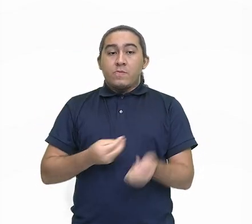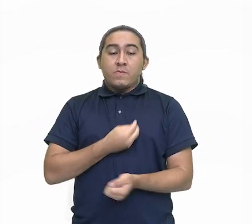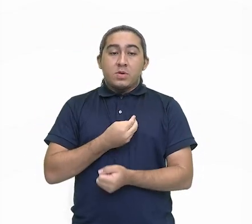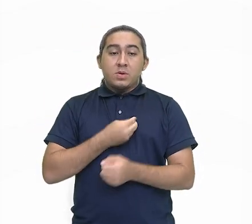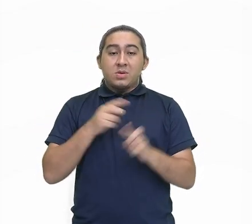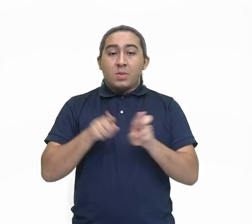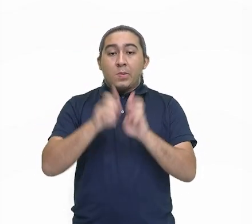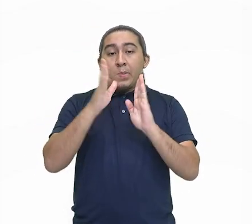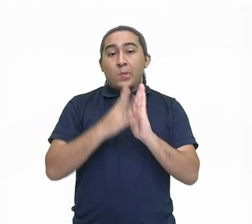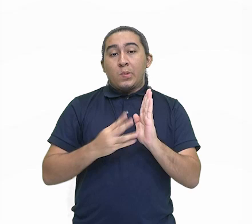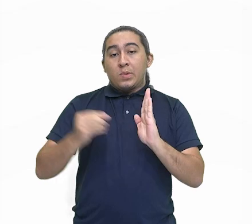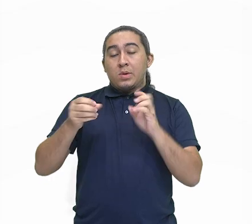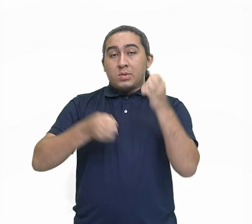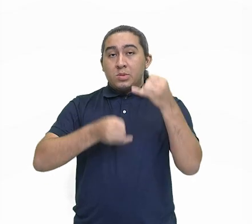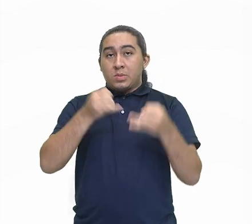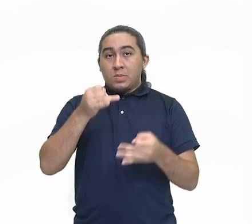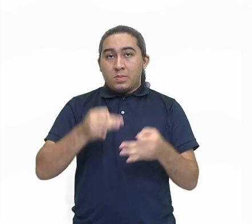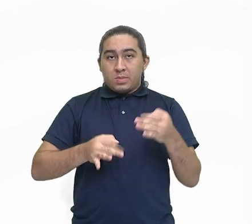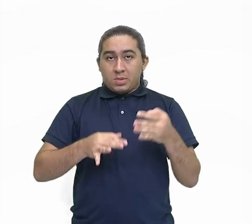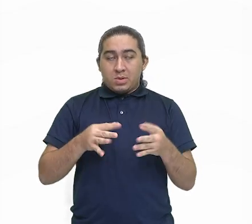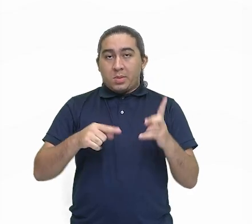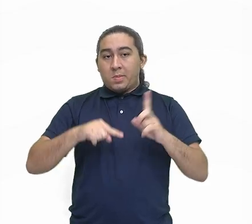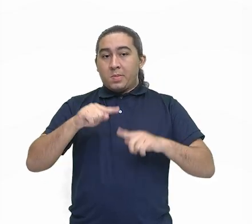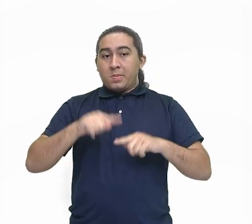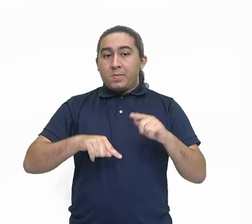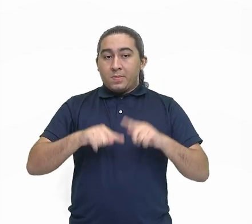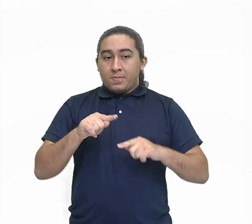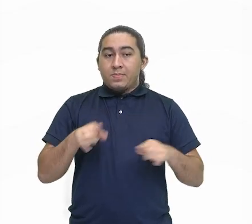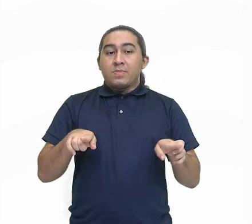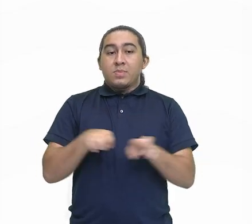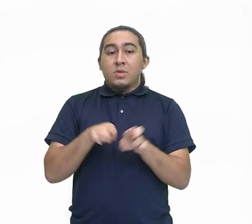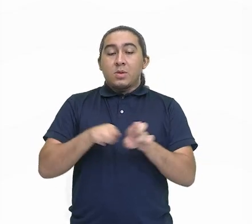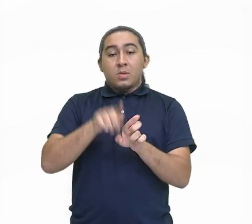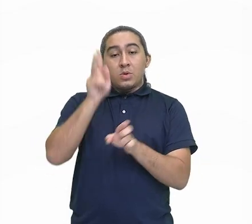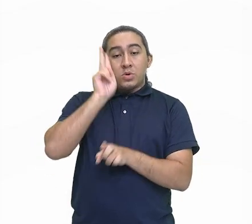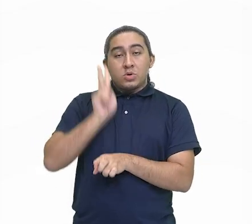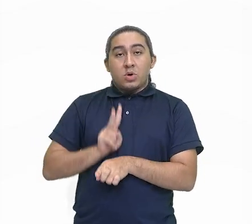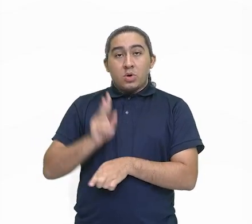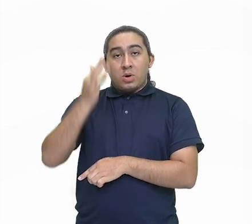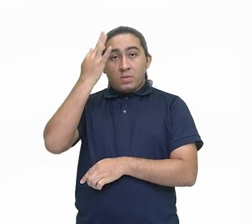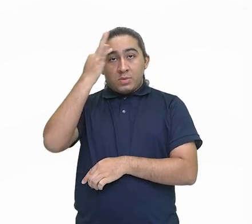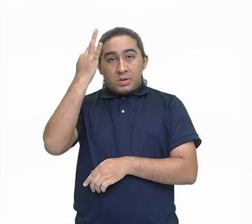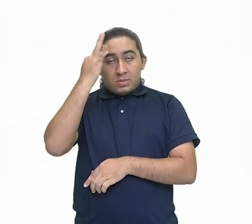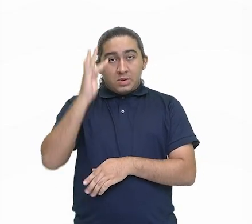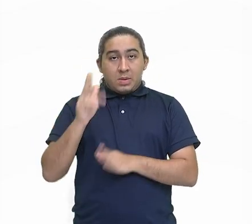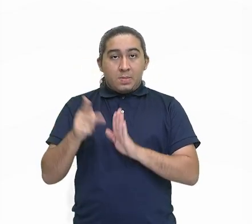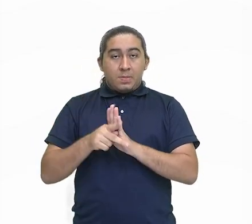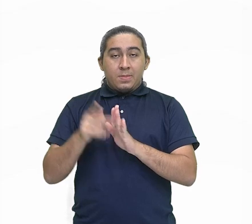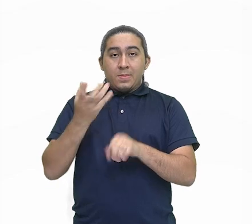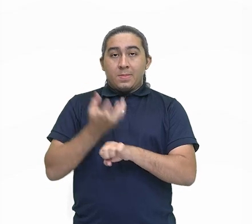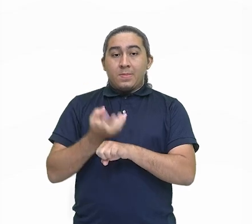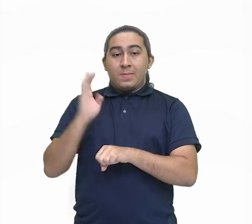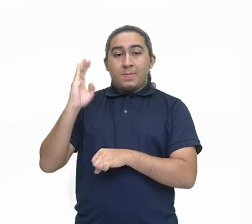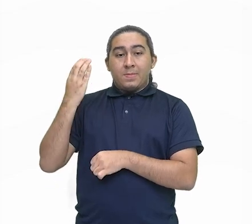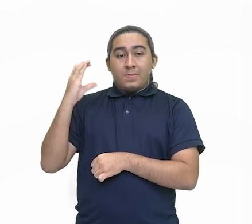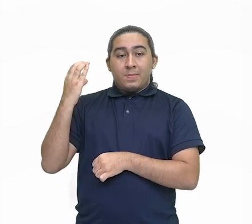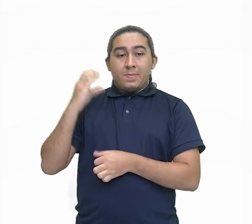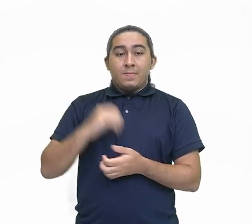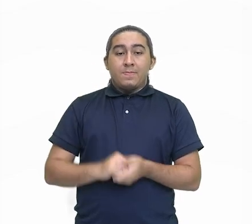vida, modelos explicativos da matéria, história e filosofia da